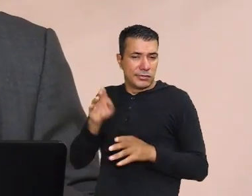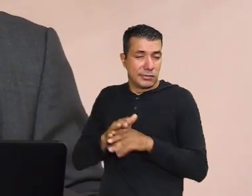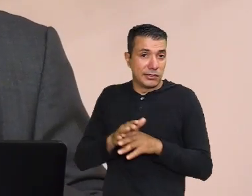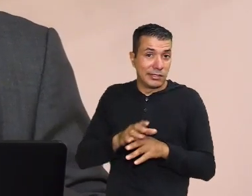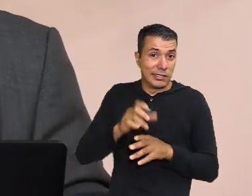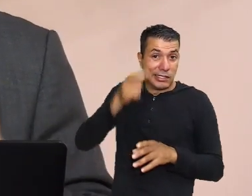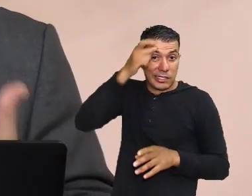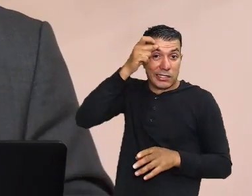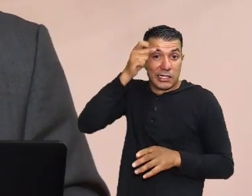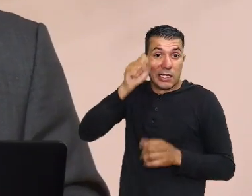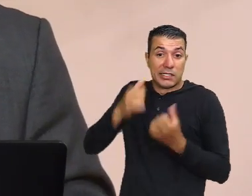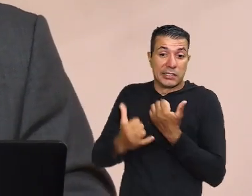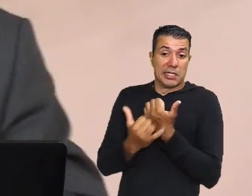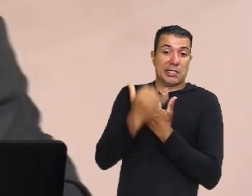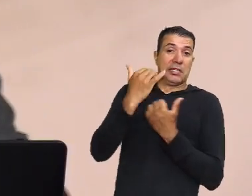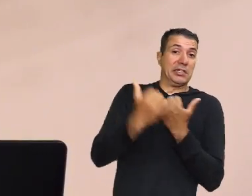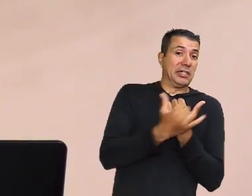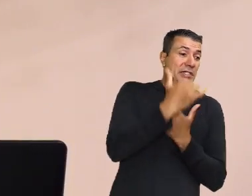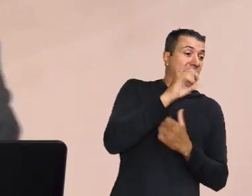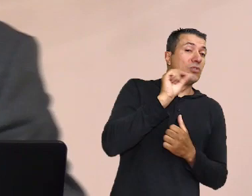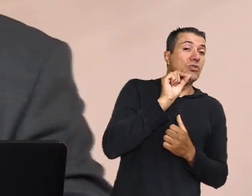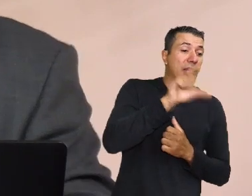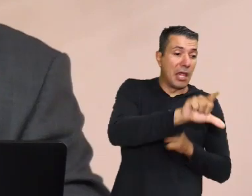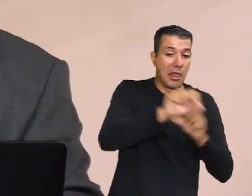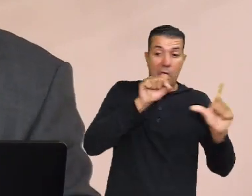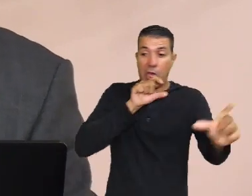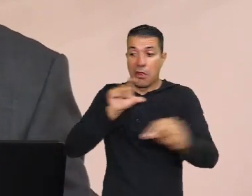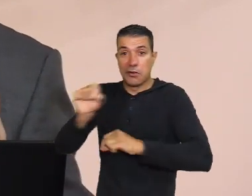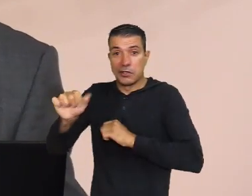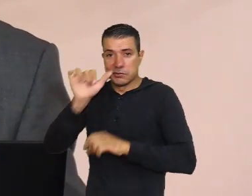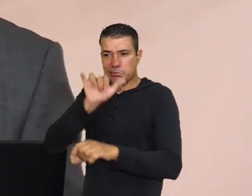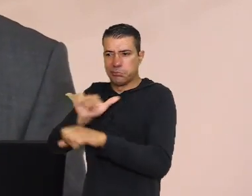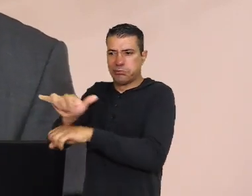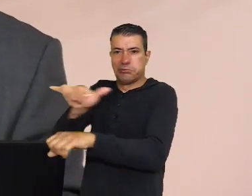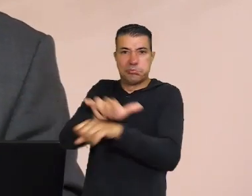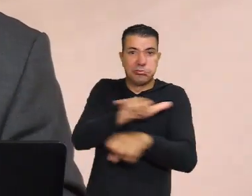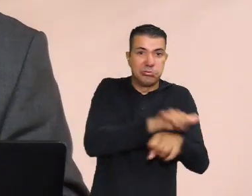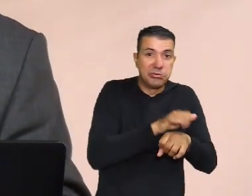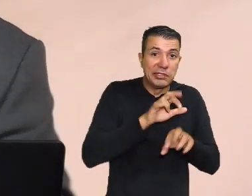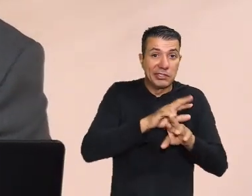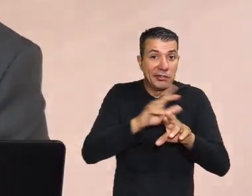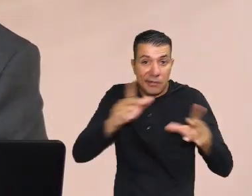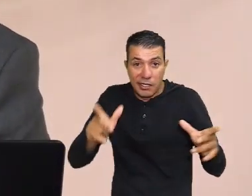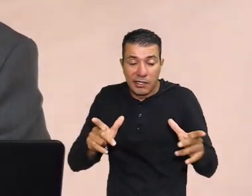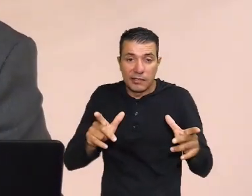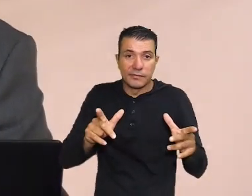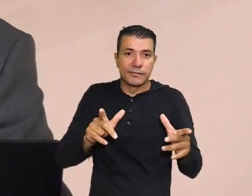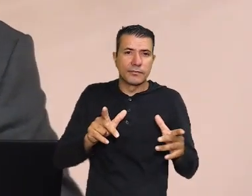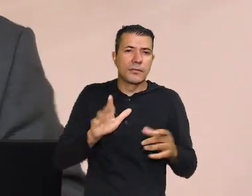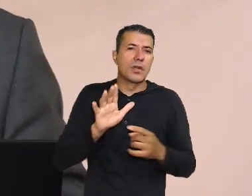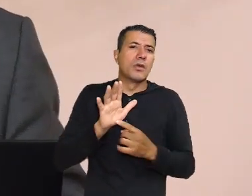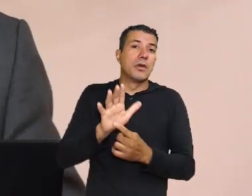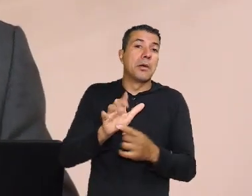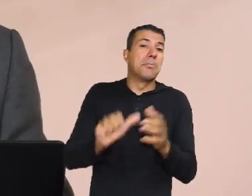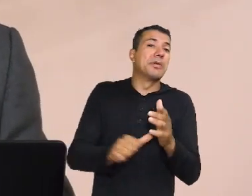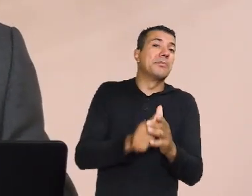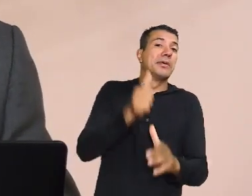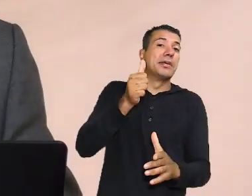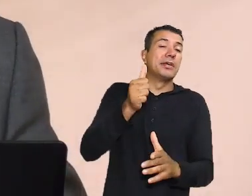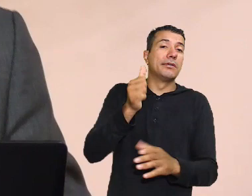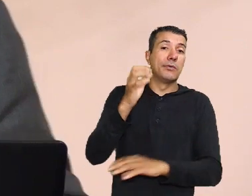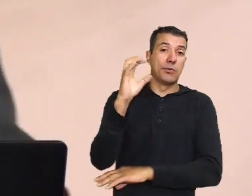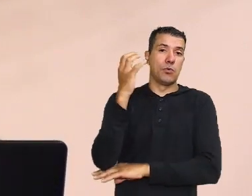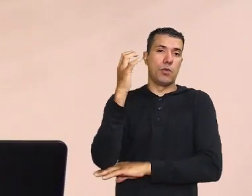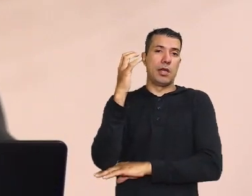enganaria até mesmo os eleitos. Mas olha como é que é essa contrafação desse engano. Primeiro ele diz lá no Éden o